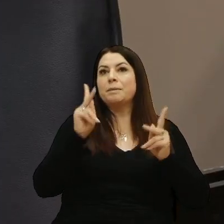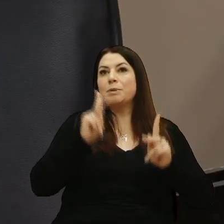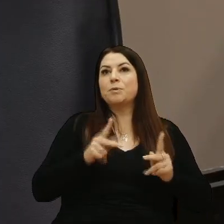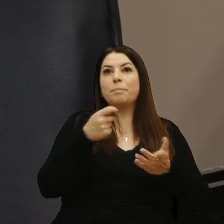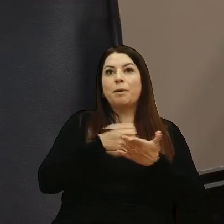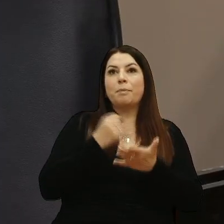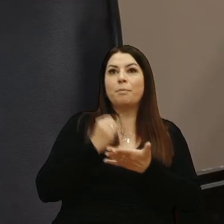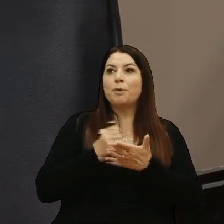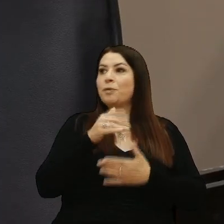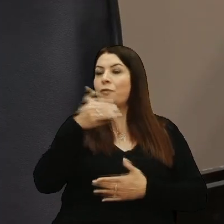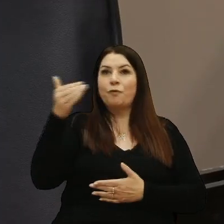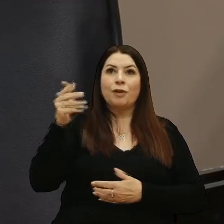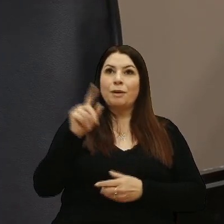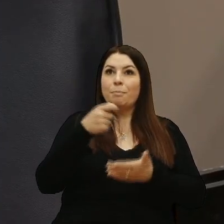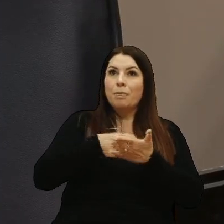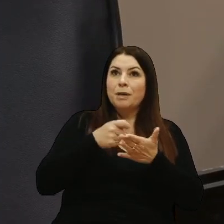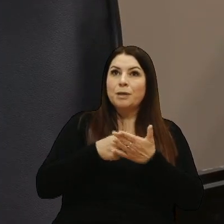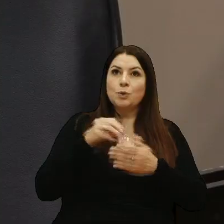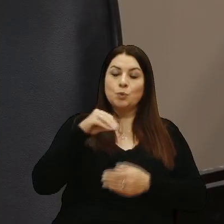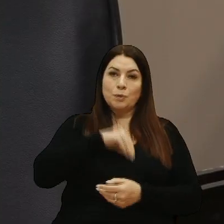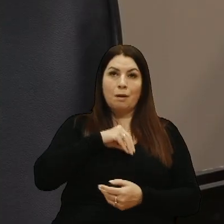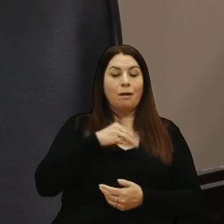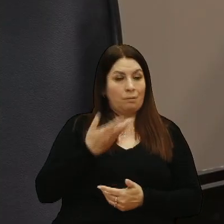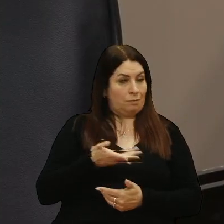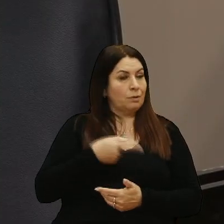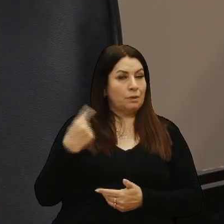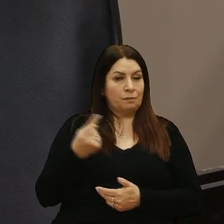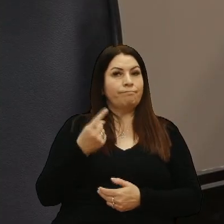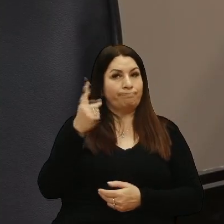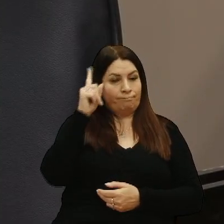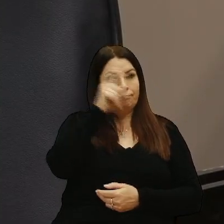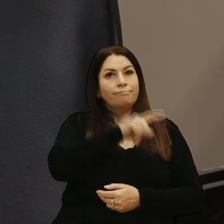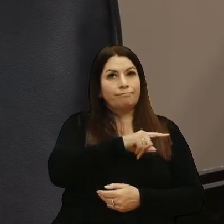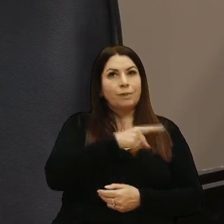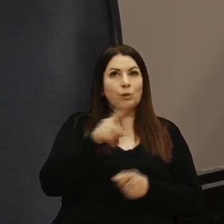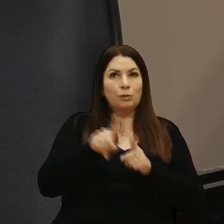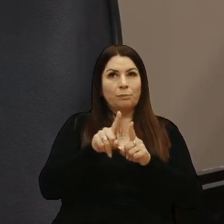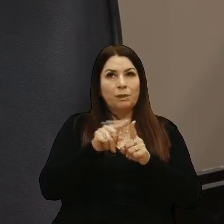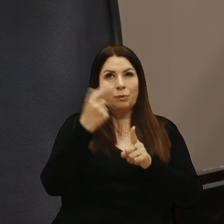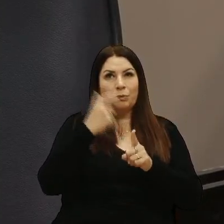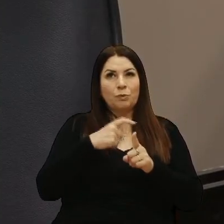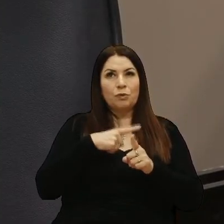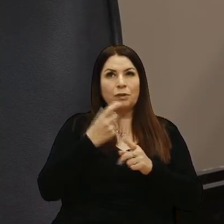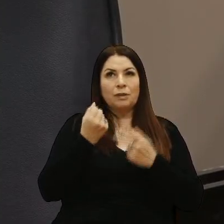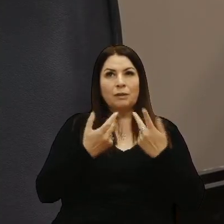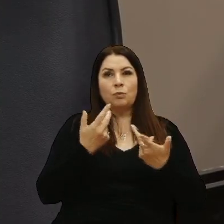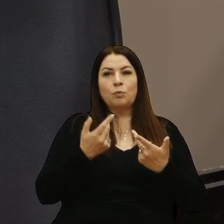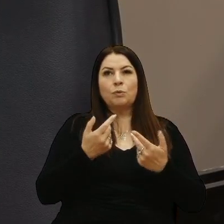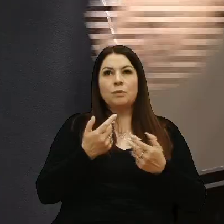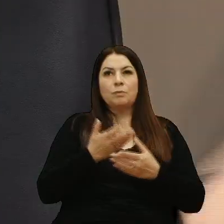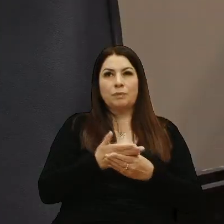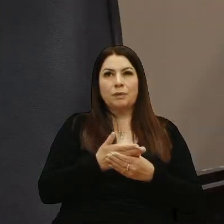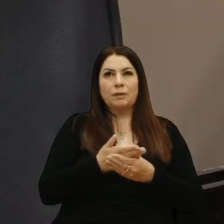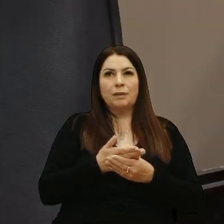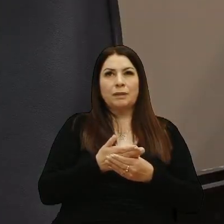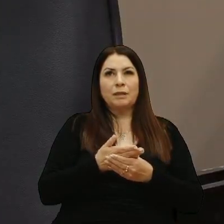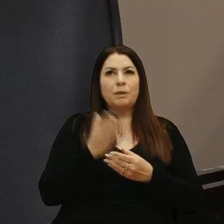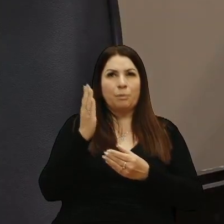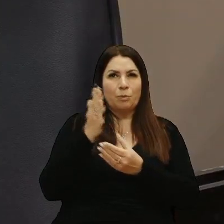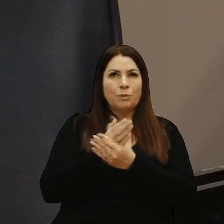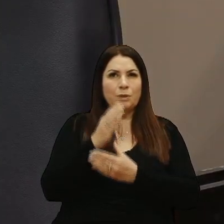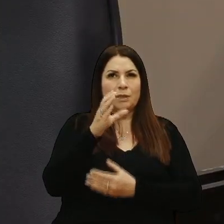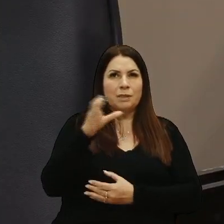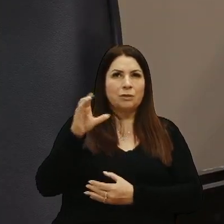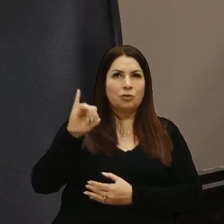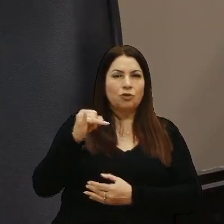perde é quem está lá fora pagando o nosso salário, né? Então é complexo isso aí. Eu acho que a gente tem alguns processos. A gente tem processo ali na